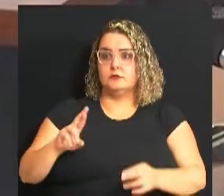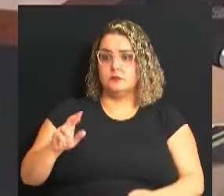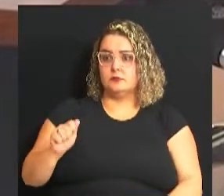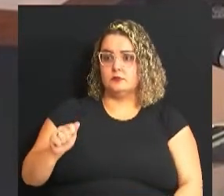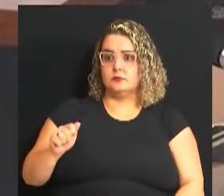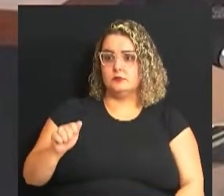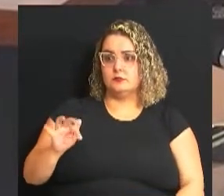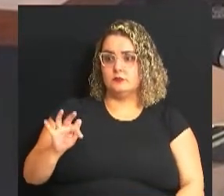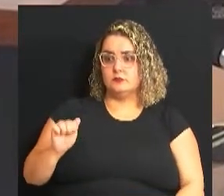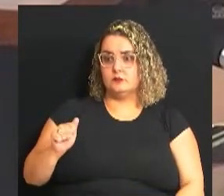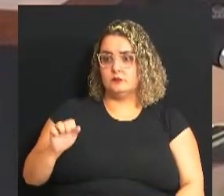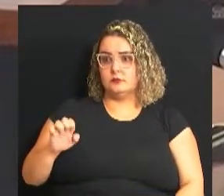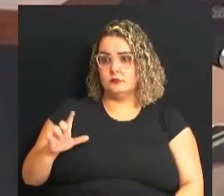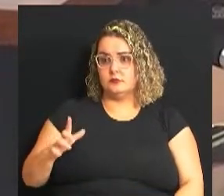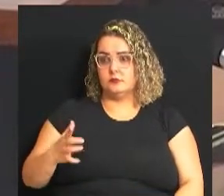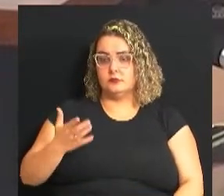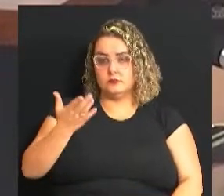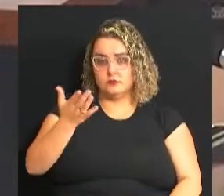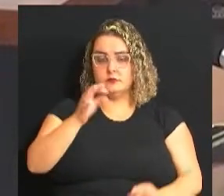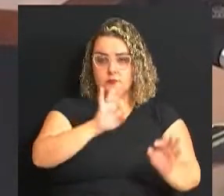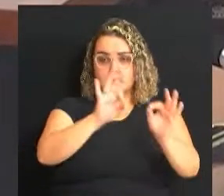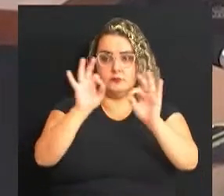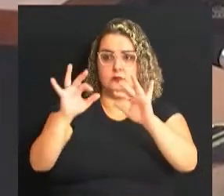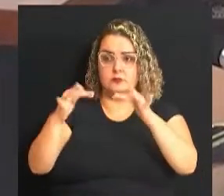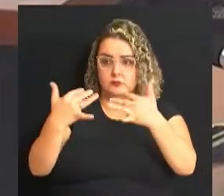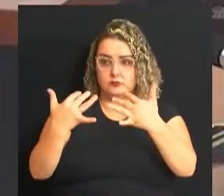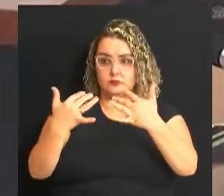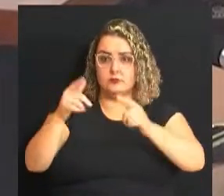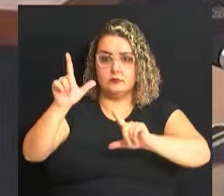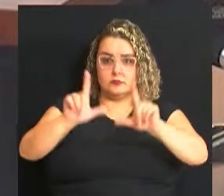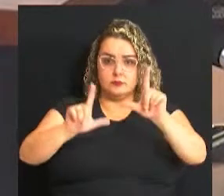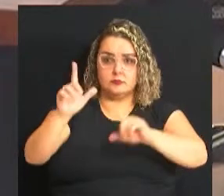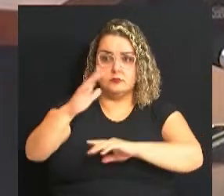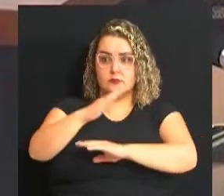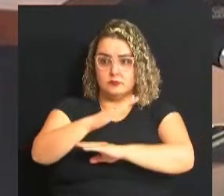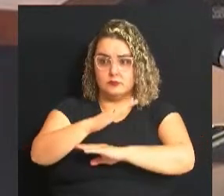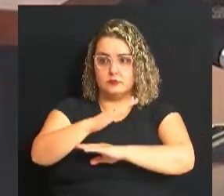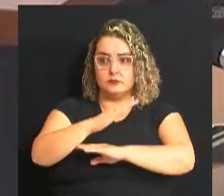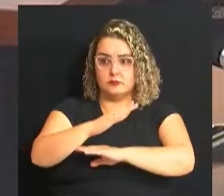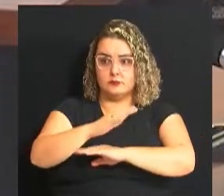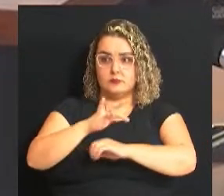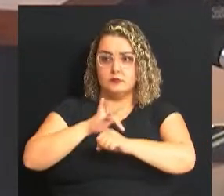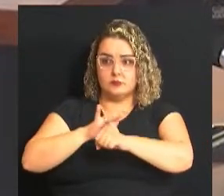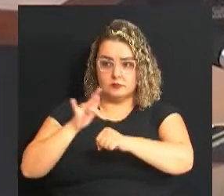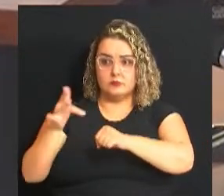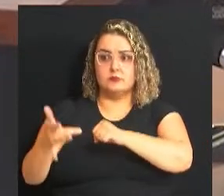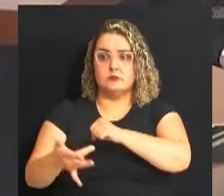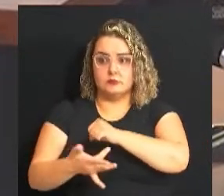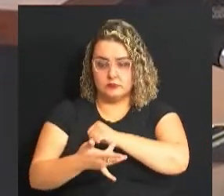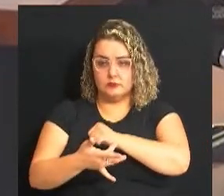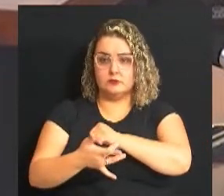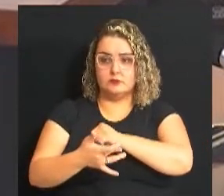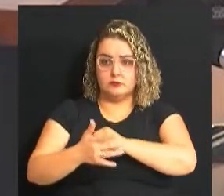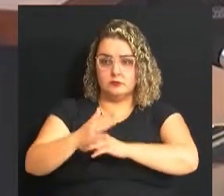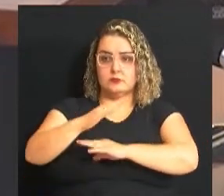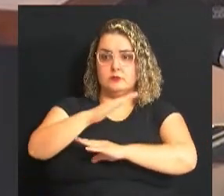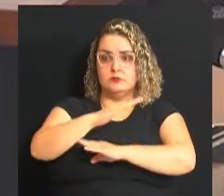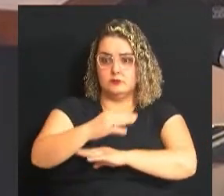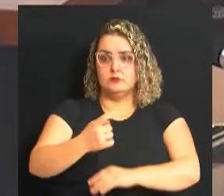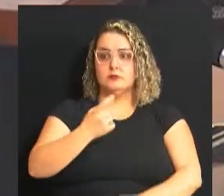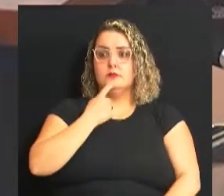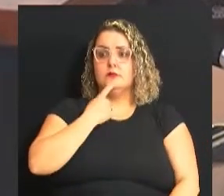cumprimentar você que nos acompanha através da TV Câmara, pelas redes sociais da Câmara Municipal de Campinas,